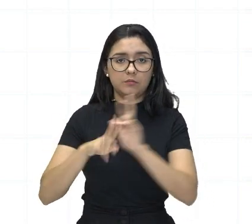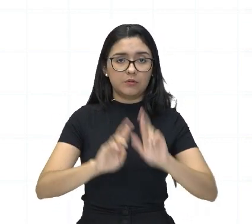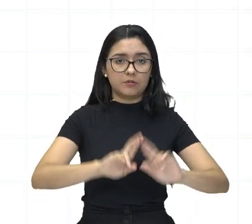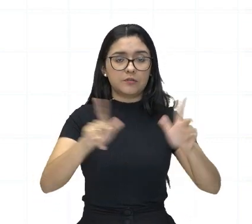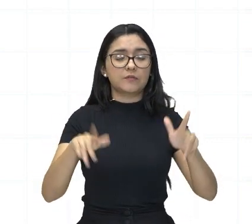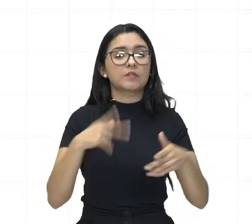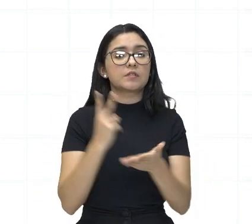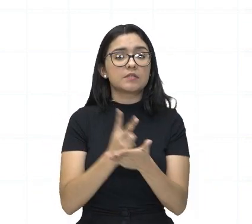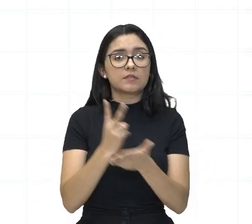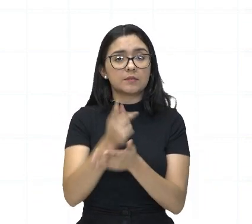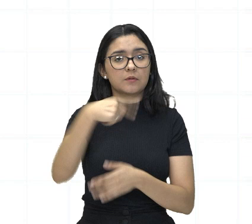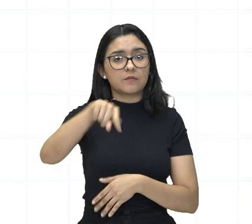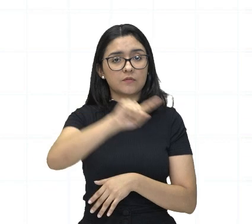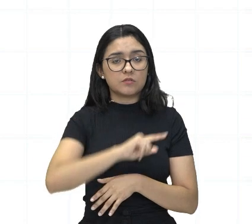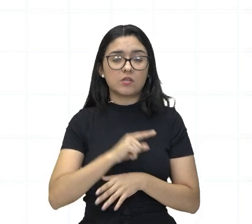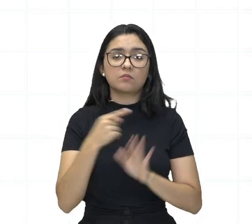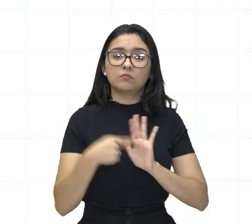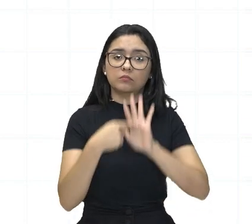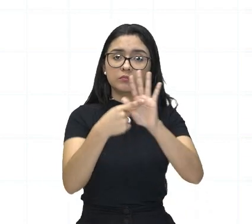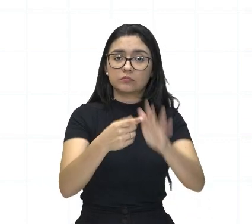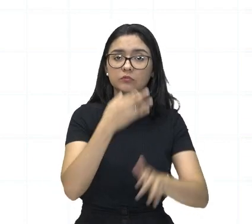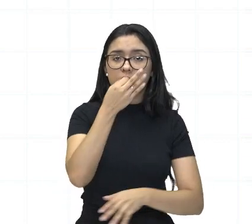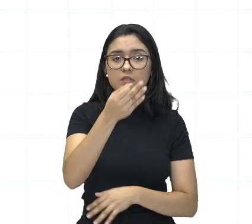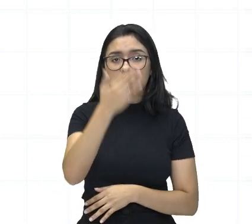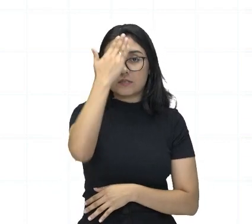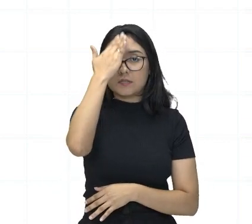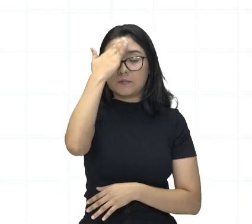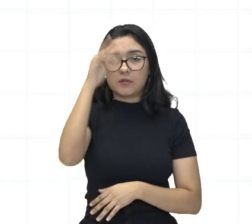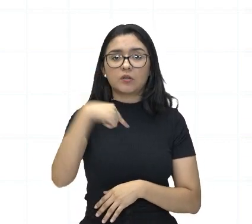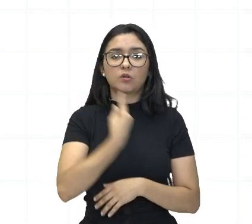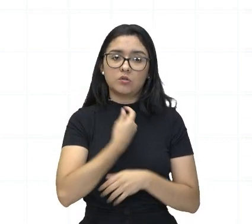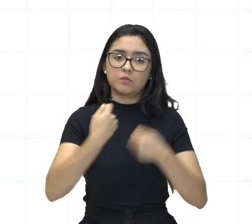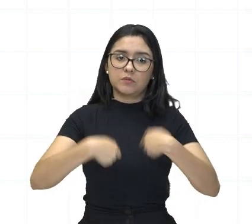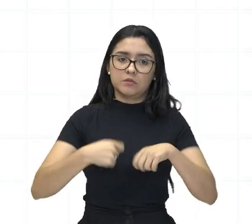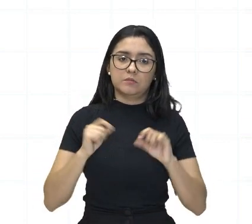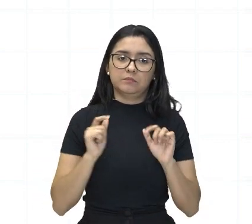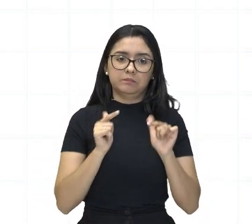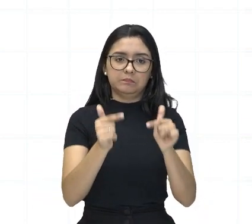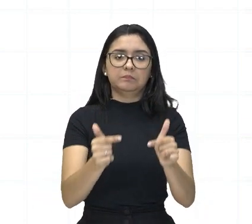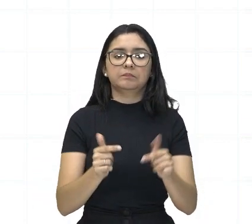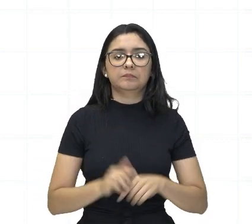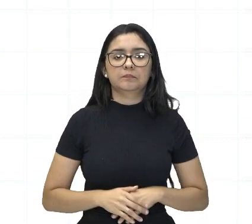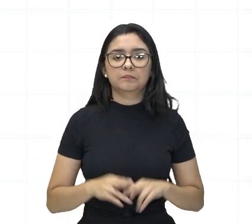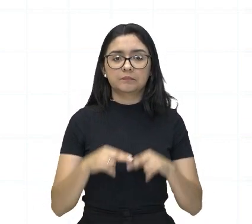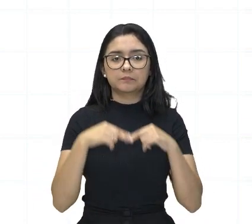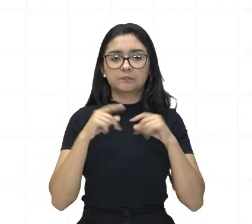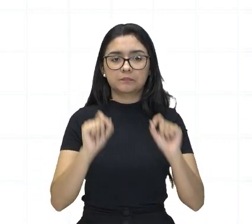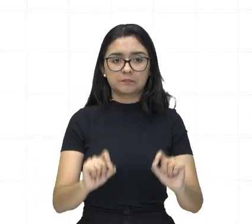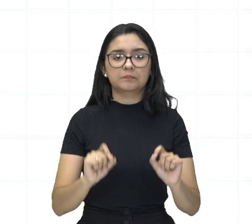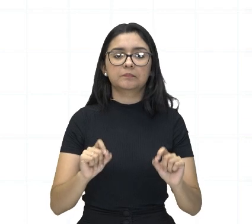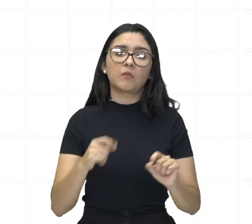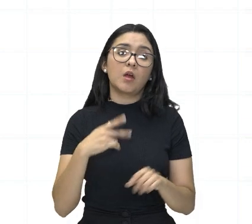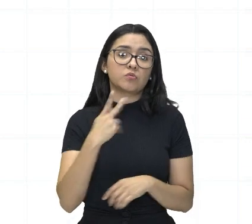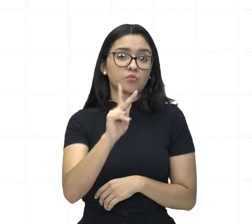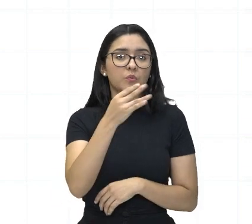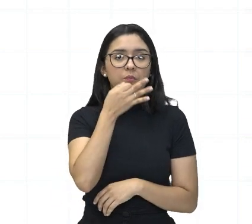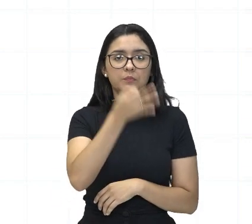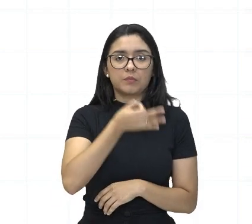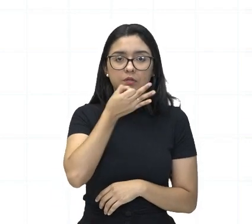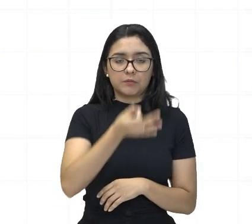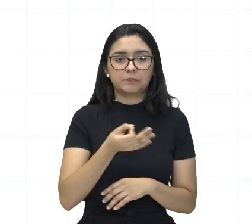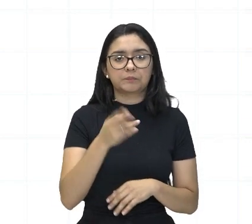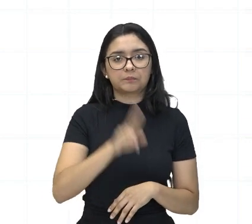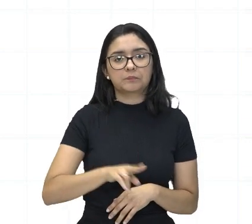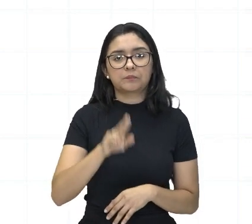que você expõe um argumento, já sabemos que temos que defender esse argumento por meio, ou seja, essa opinião, por meio de